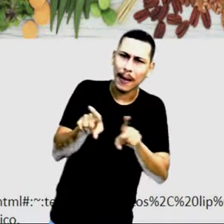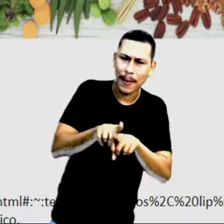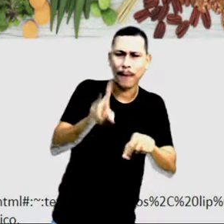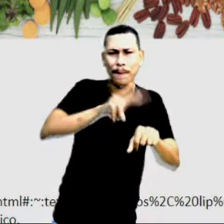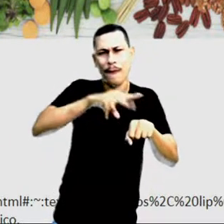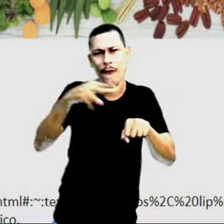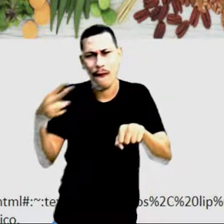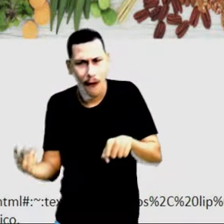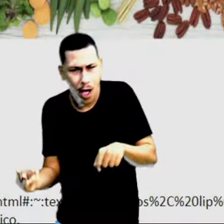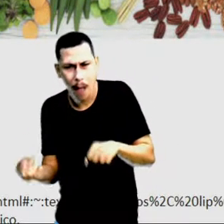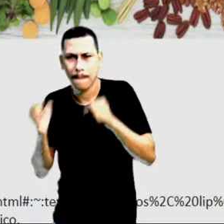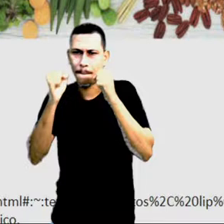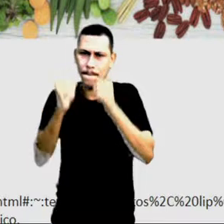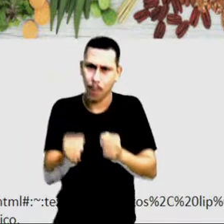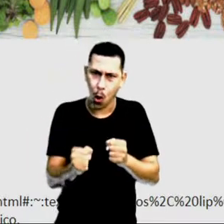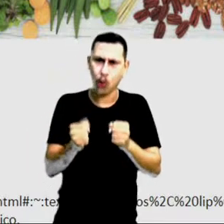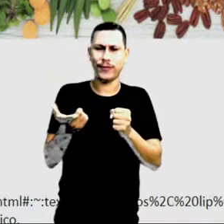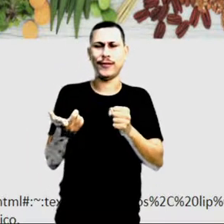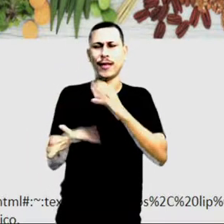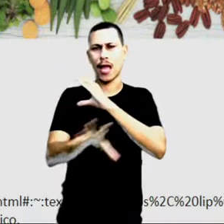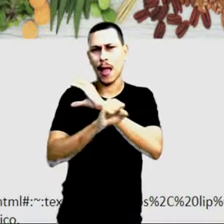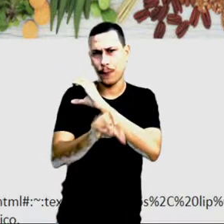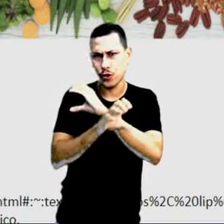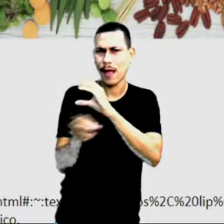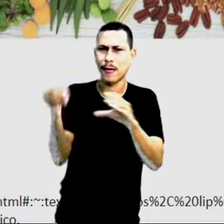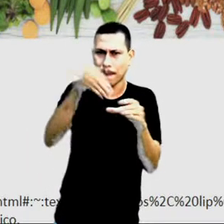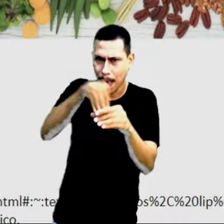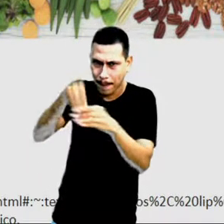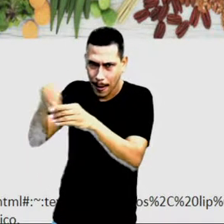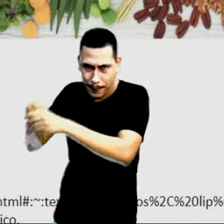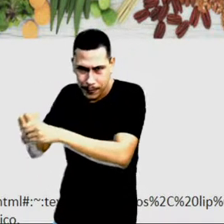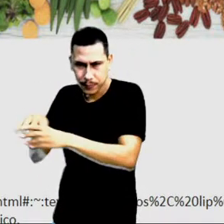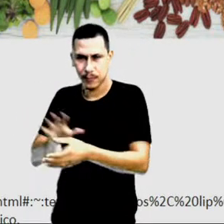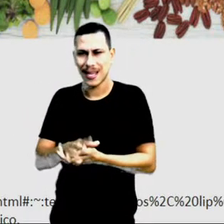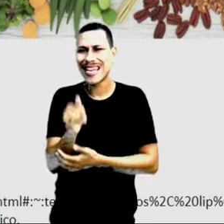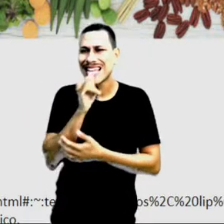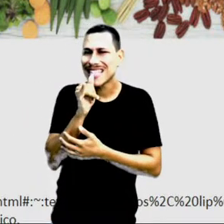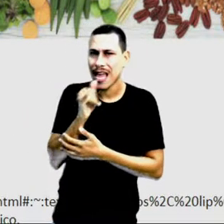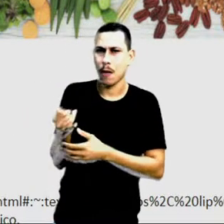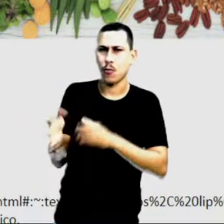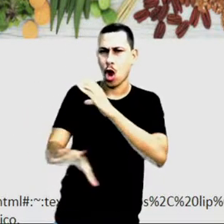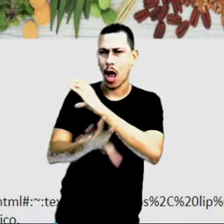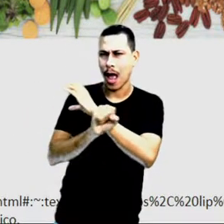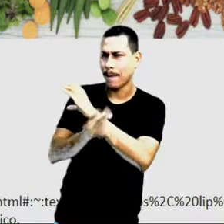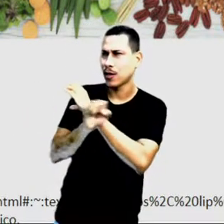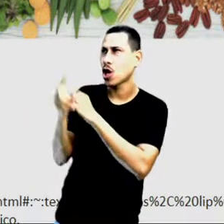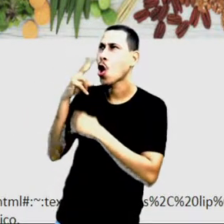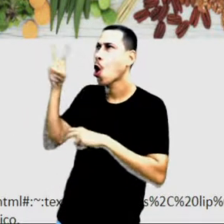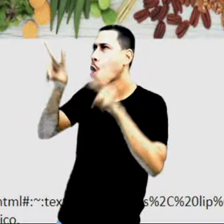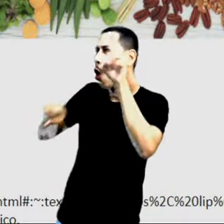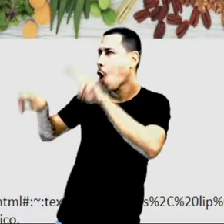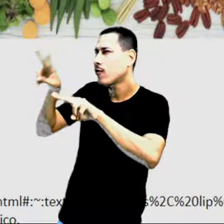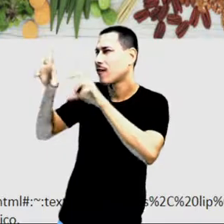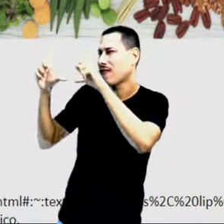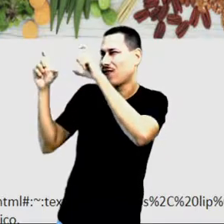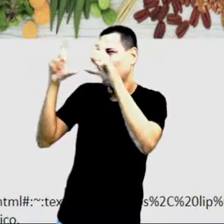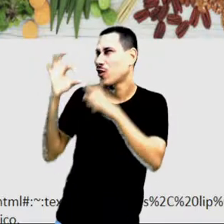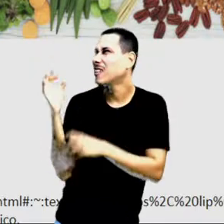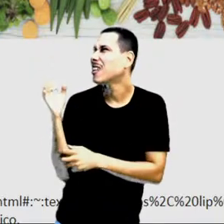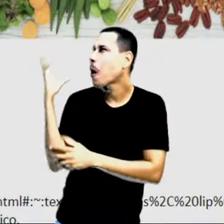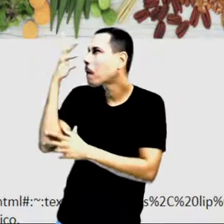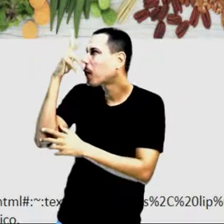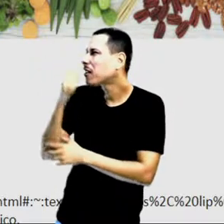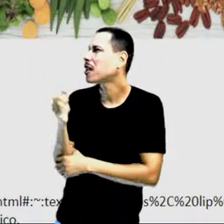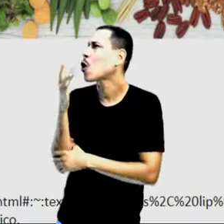legumes. A gente pode encontrar também os carboidratos. Aqui a gente tem alguns exemplos de carboidratos nessa fotografia, que está bem bonita,